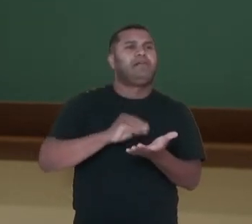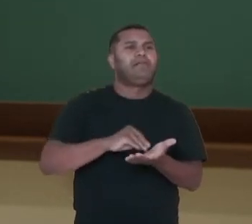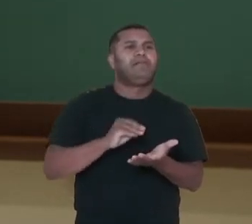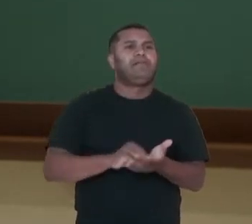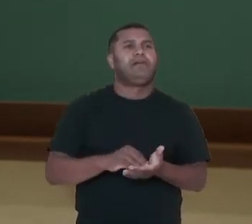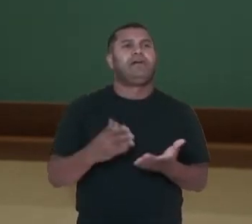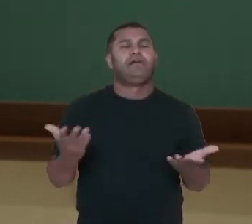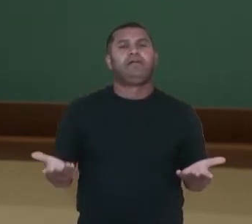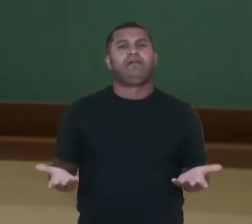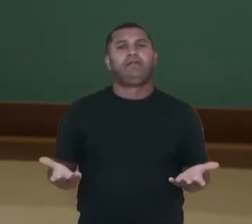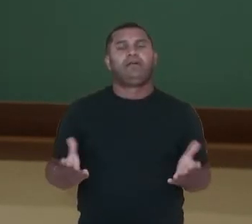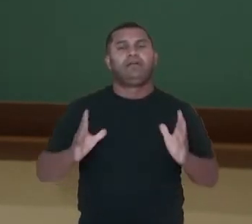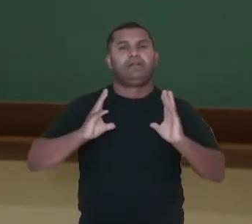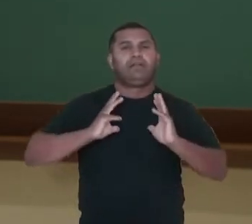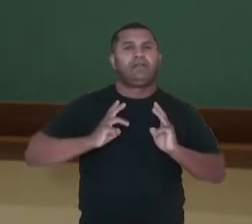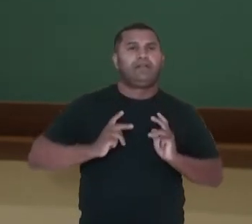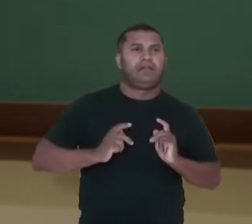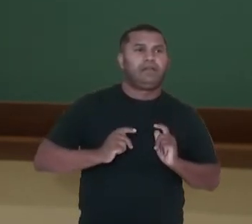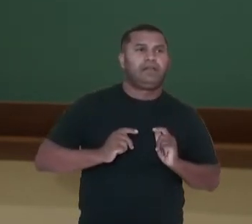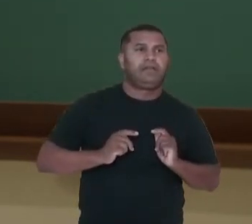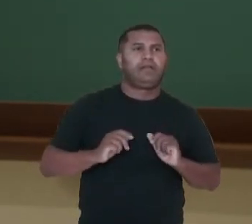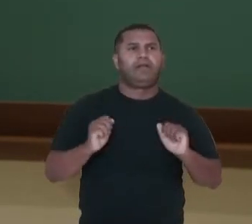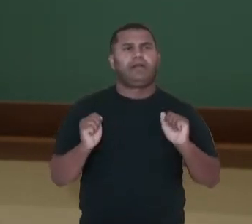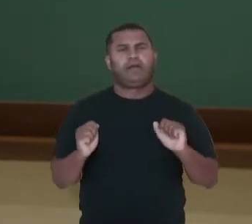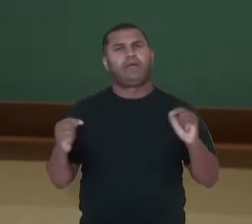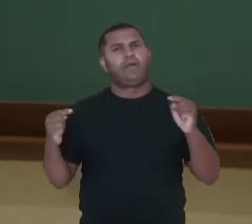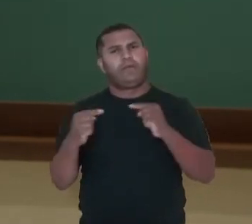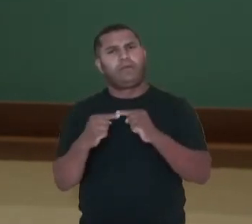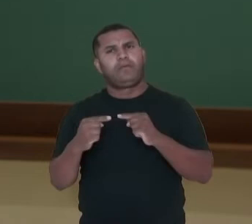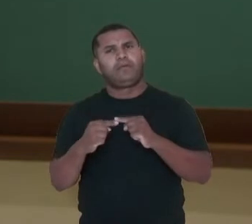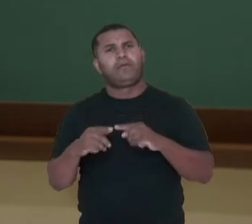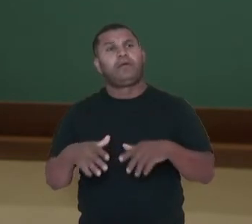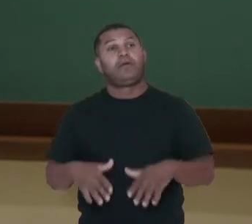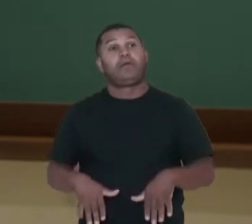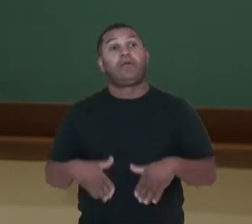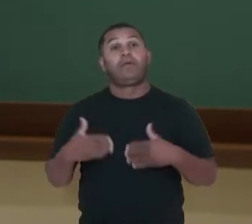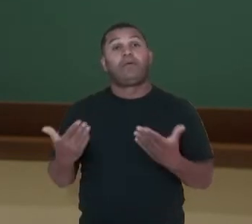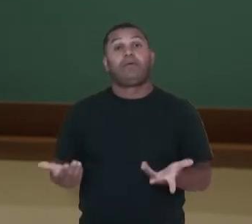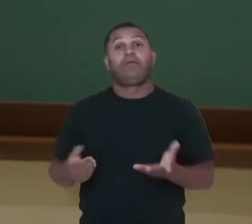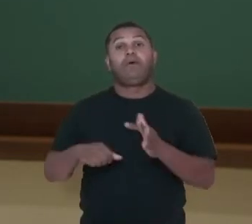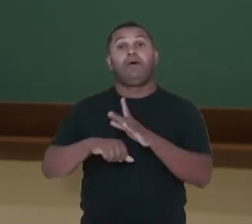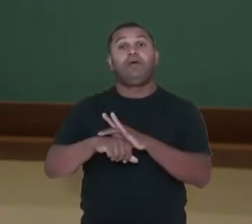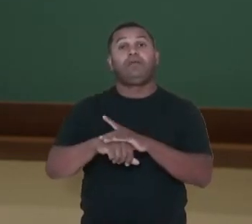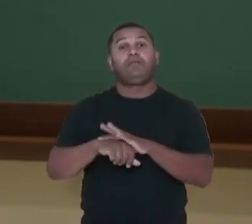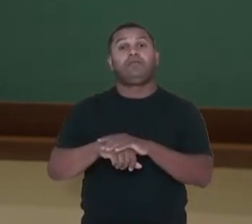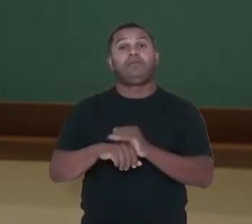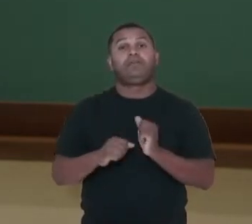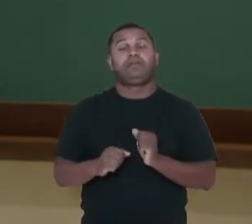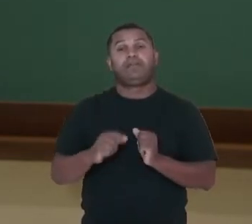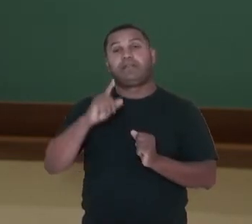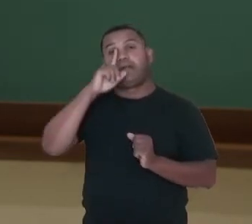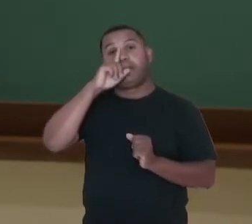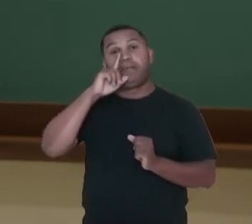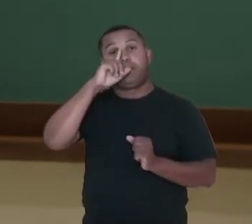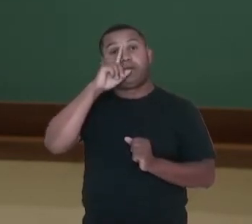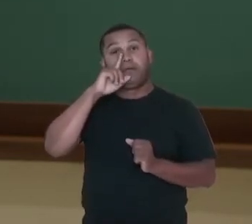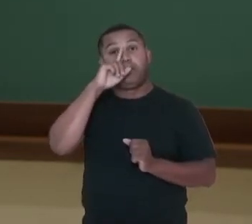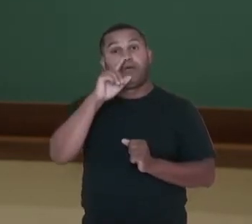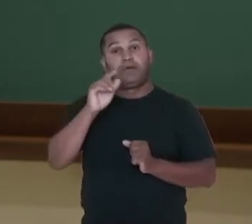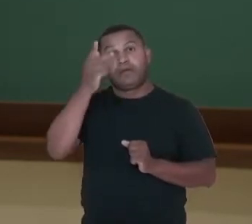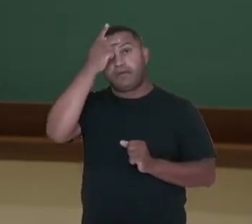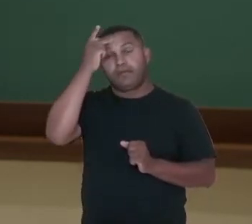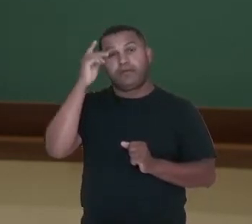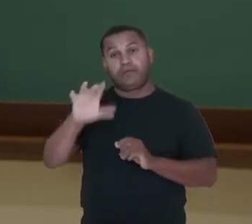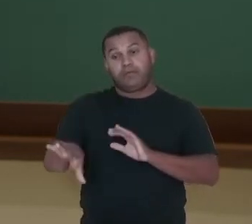está relacionada à transmissão de qual doença causada por platelminto? Tchan, tchan, tchan,